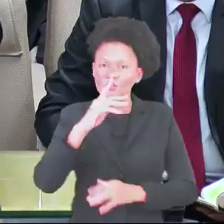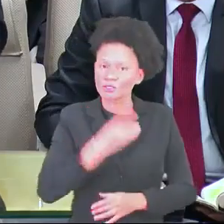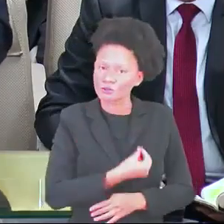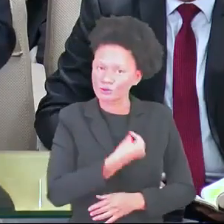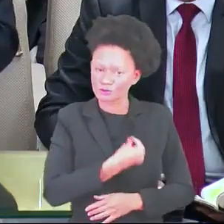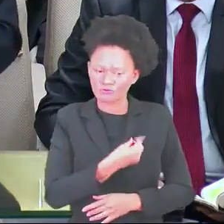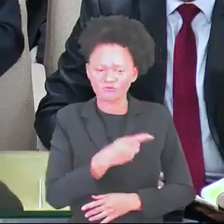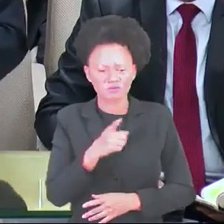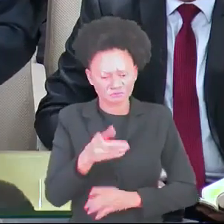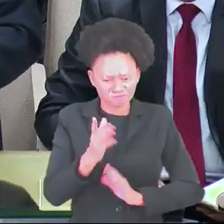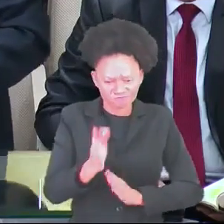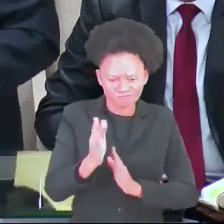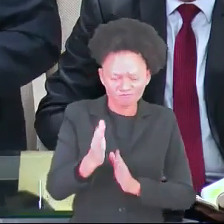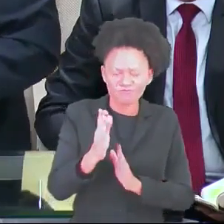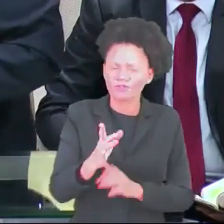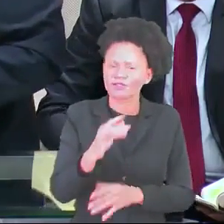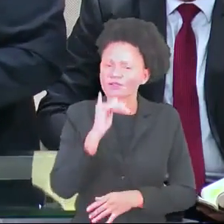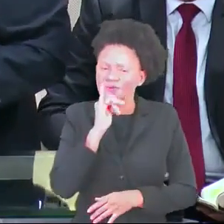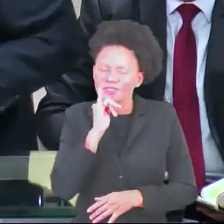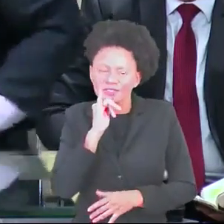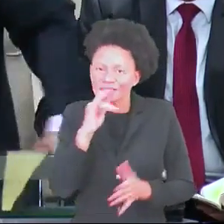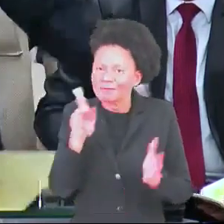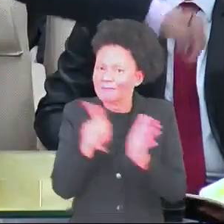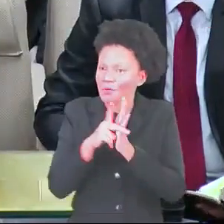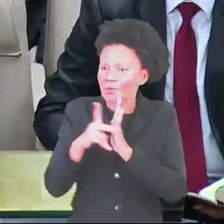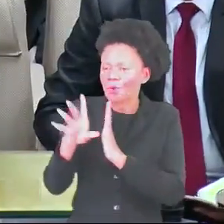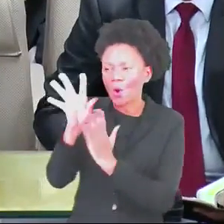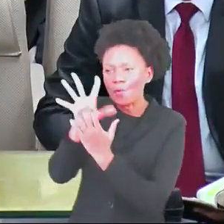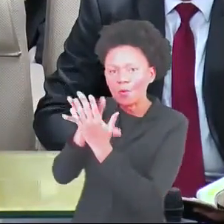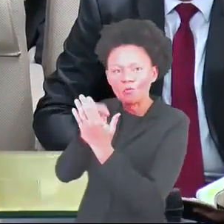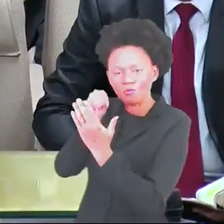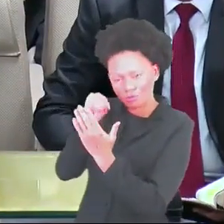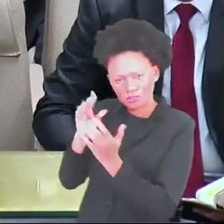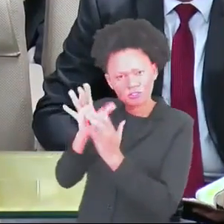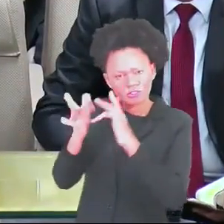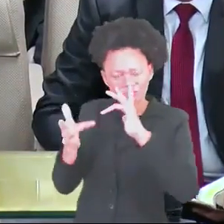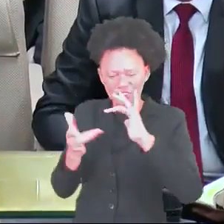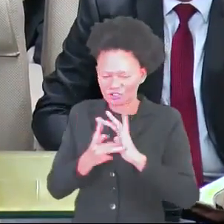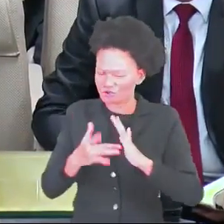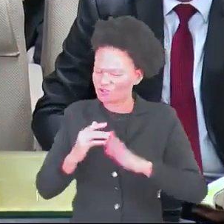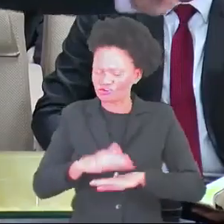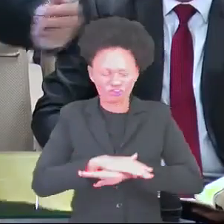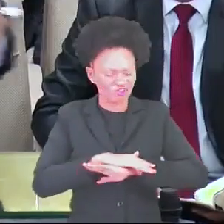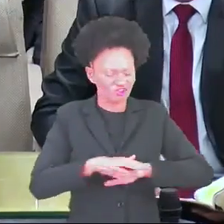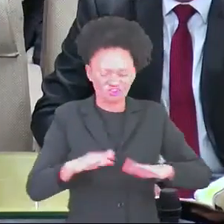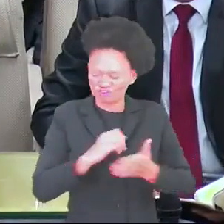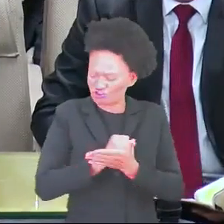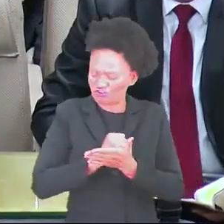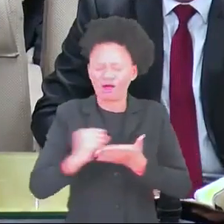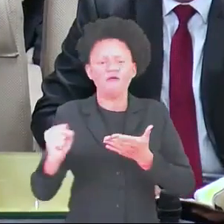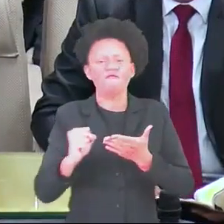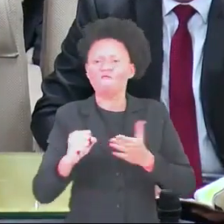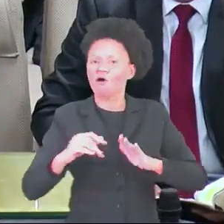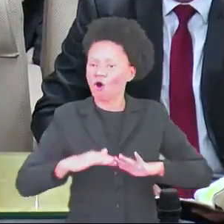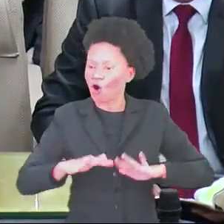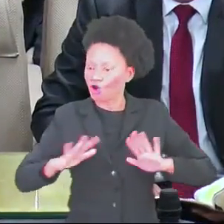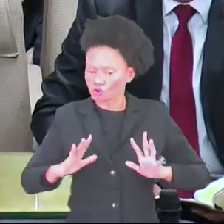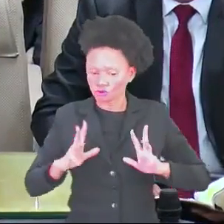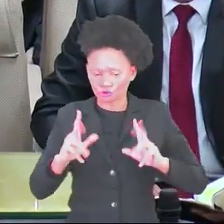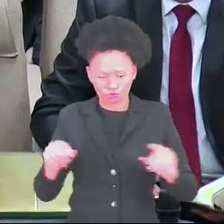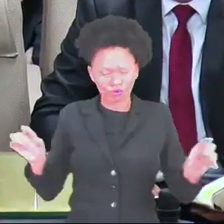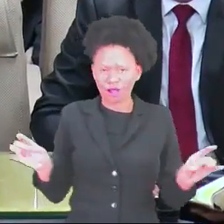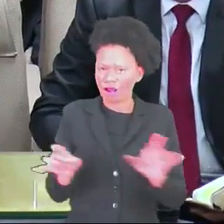Você tem que seguir o exemplo de Cristo na cruz do Calvário. Quando ele diz assim, está consumado. Ele quis dizer, tudo o que eu tinha para fazer,